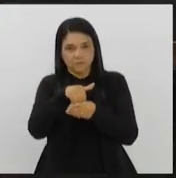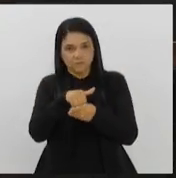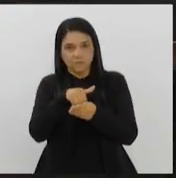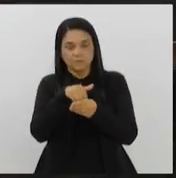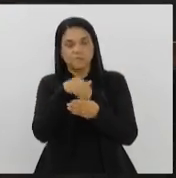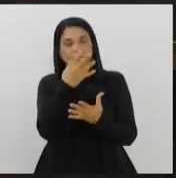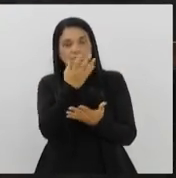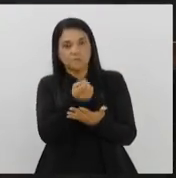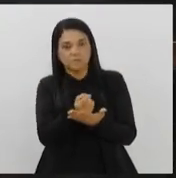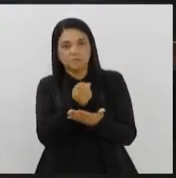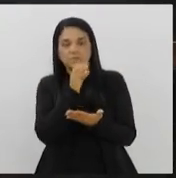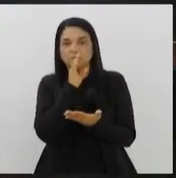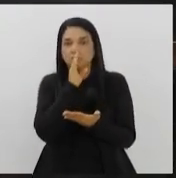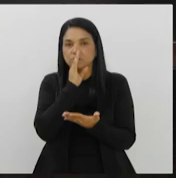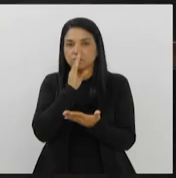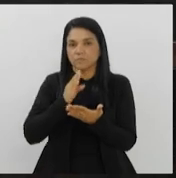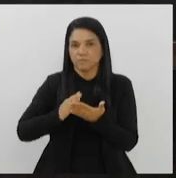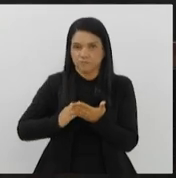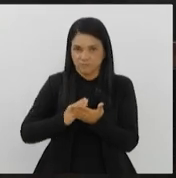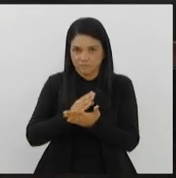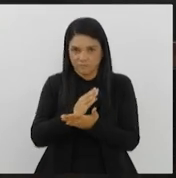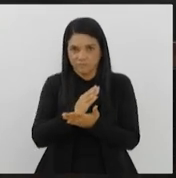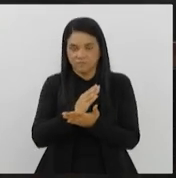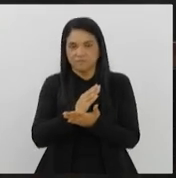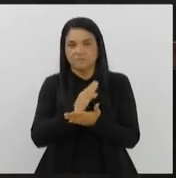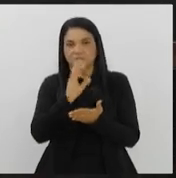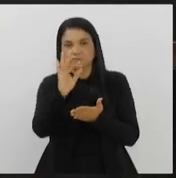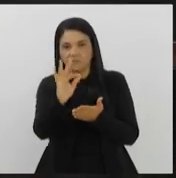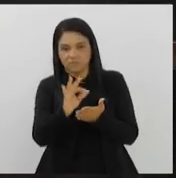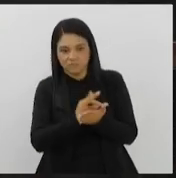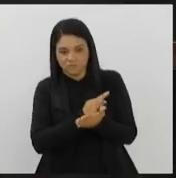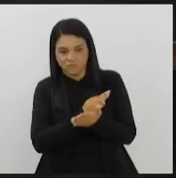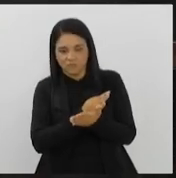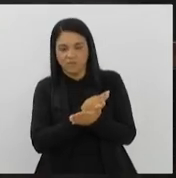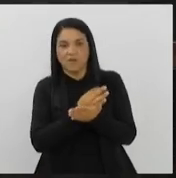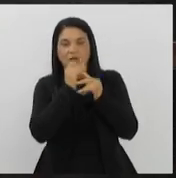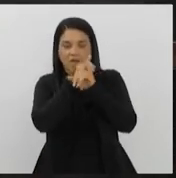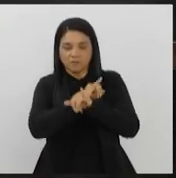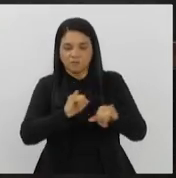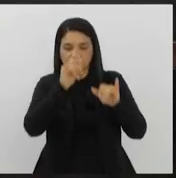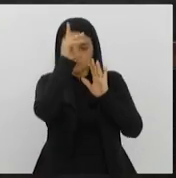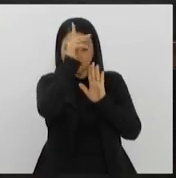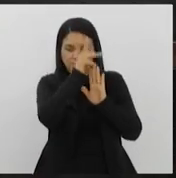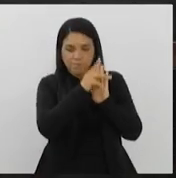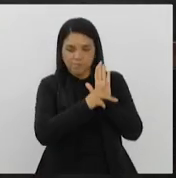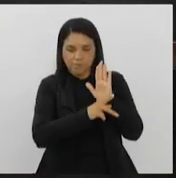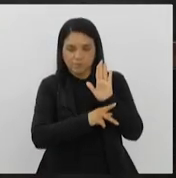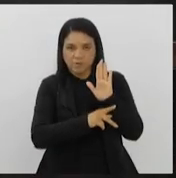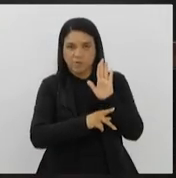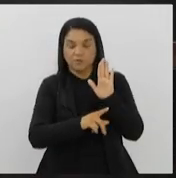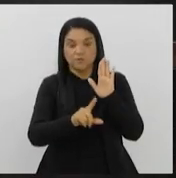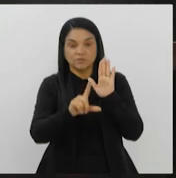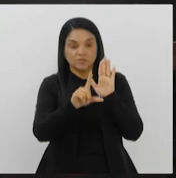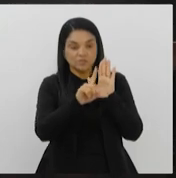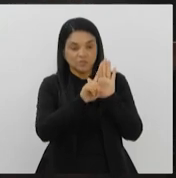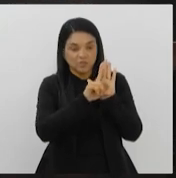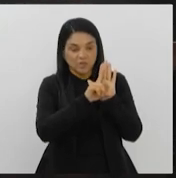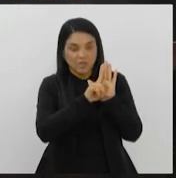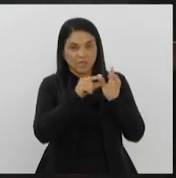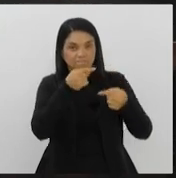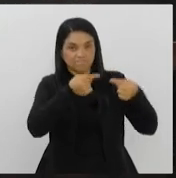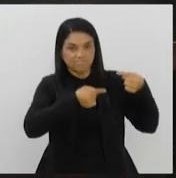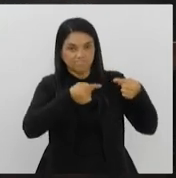senhores que aprovam, permaneçam como estão. Aprovado, vai autógrafo. Anuncio, em tramitação ordinária, em